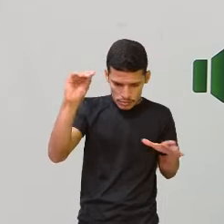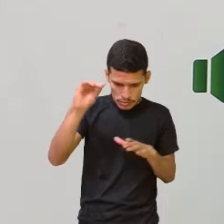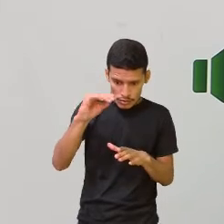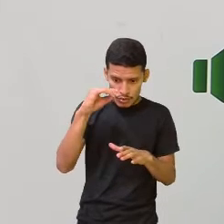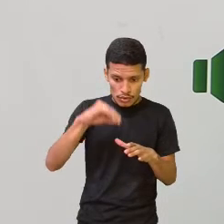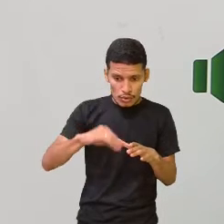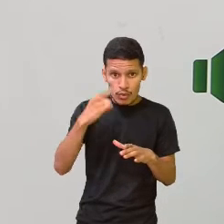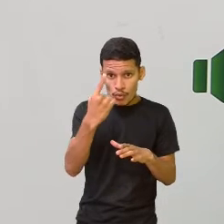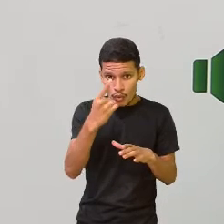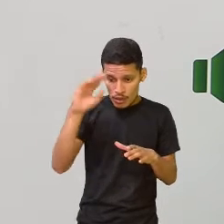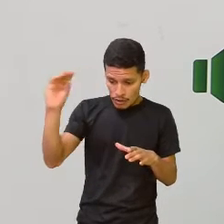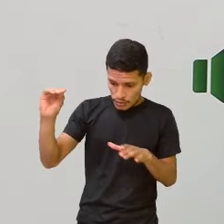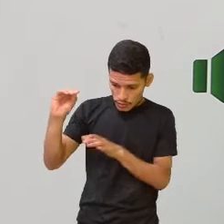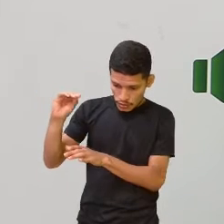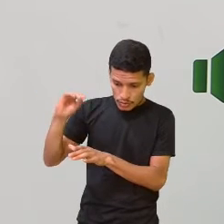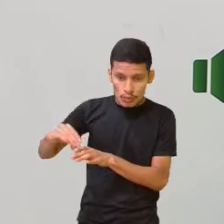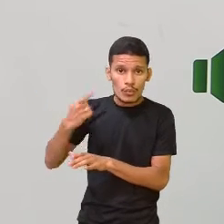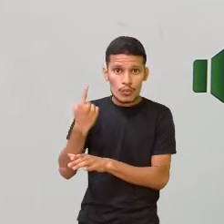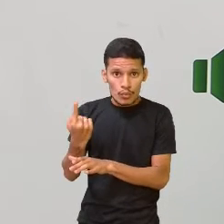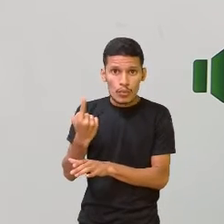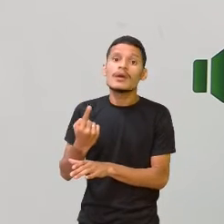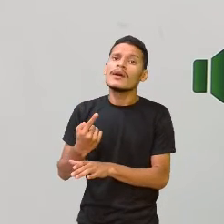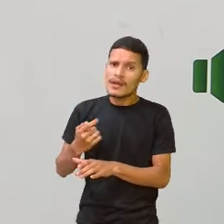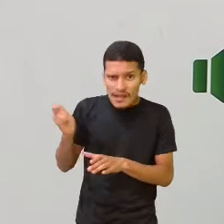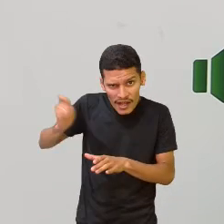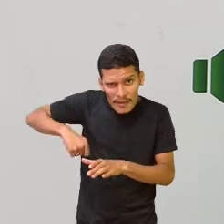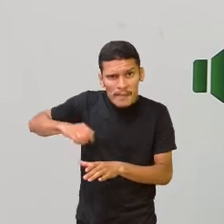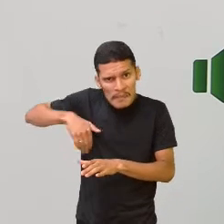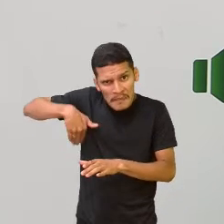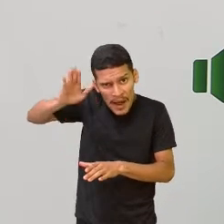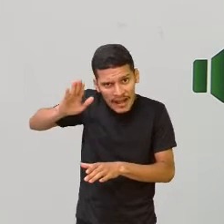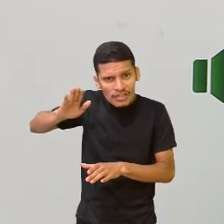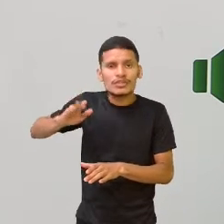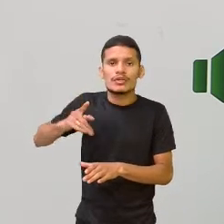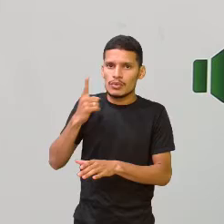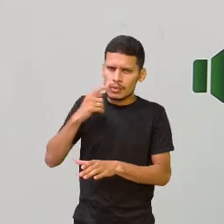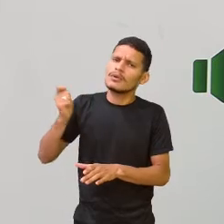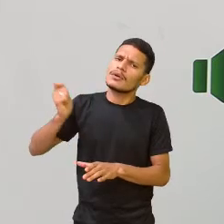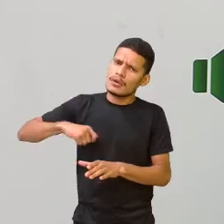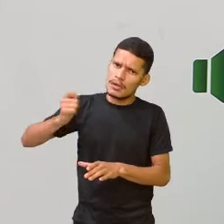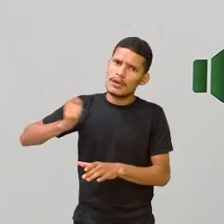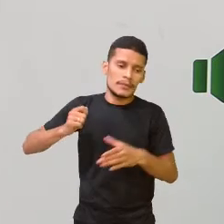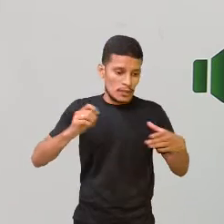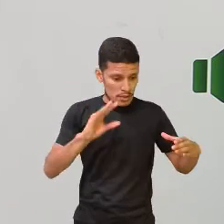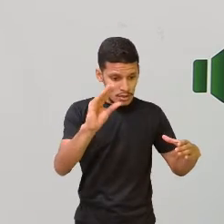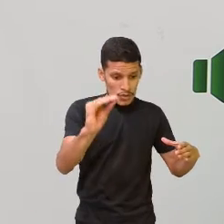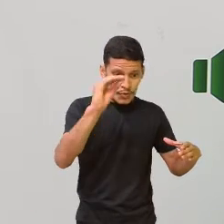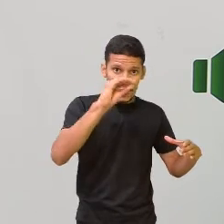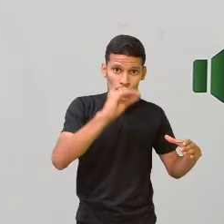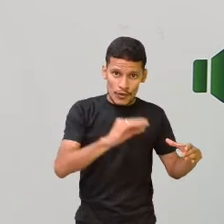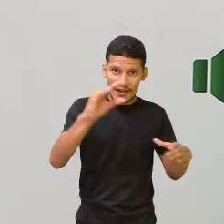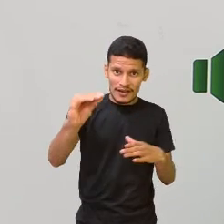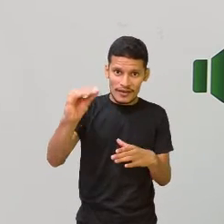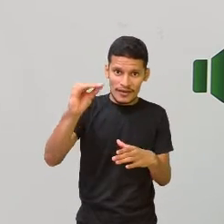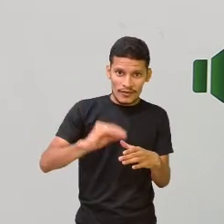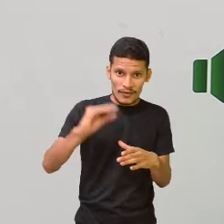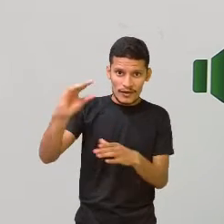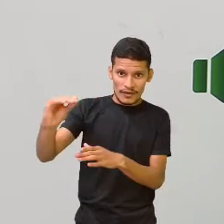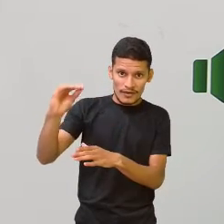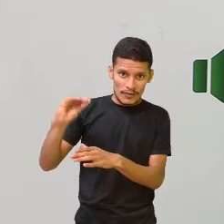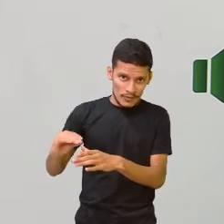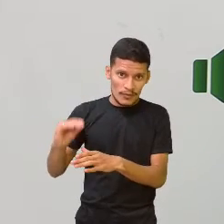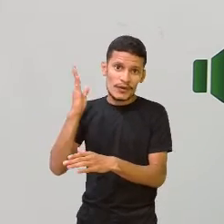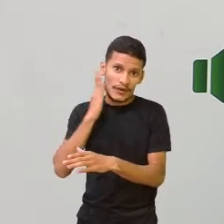E agora? Cabe mais? Claro que cabe. Vou colocar mais uma laranja em cada caixa.